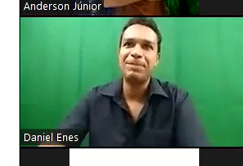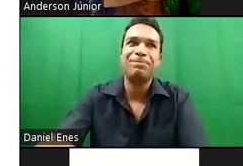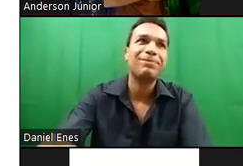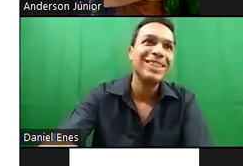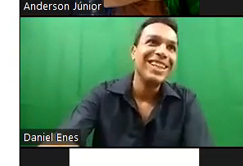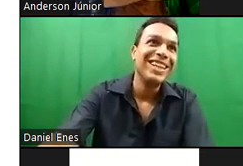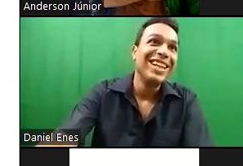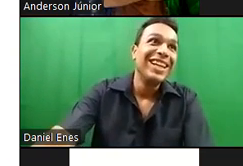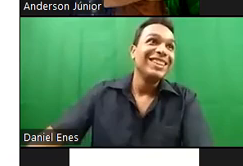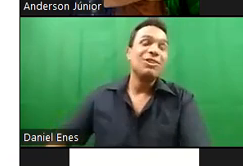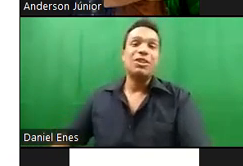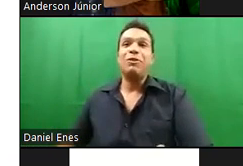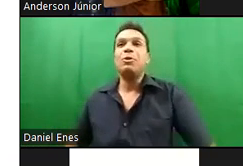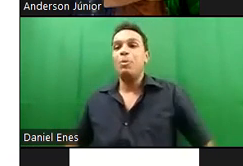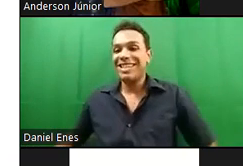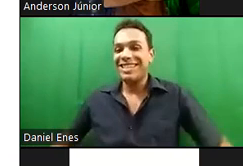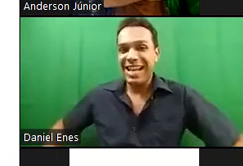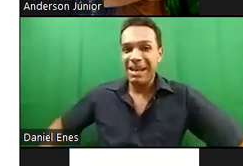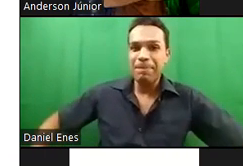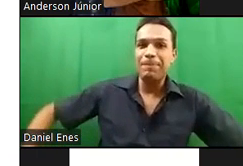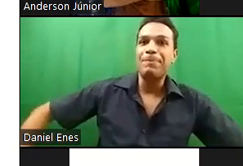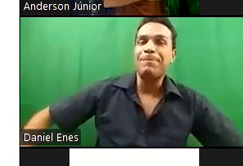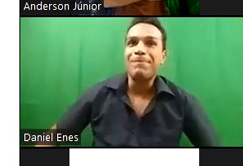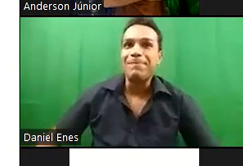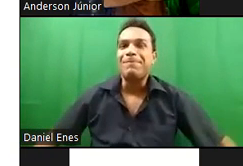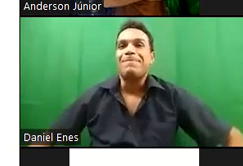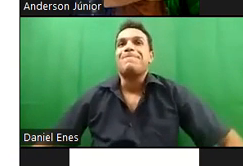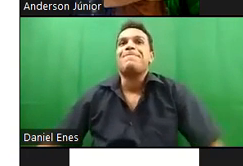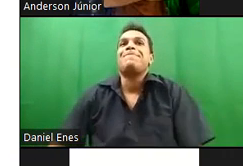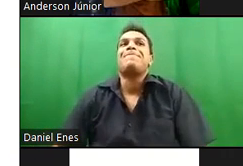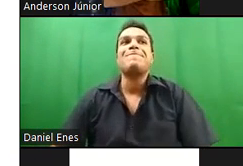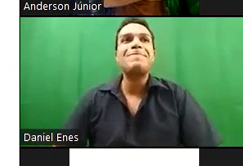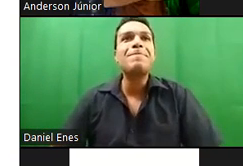pragmática? Então, já vamos começar